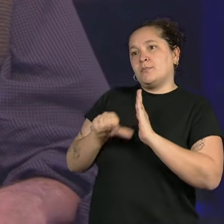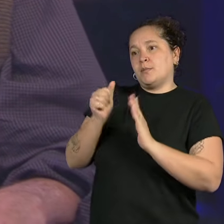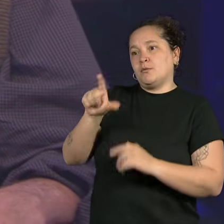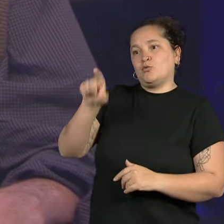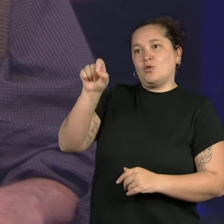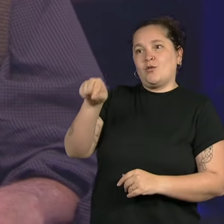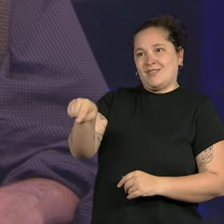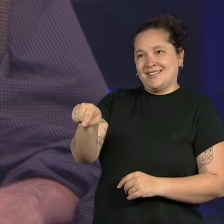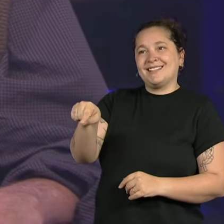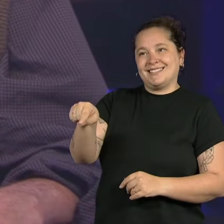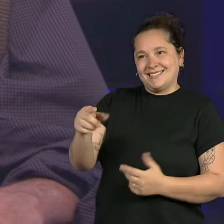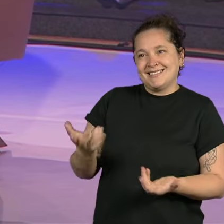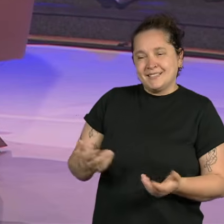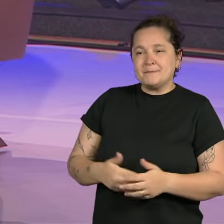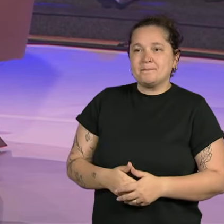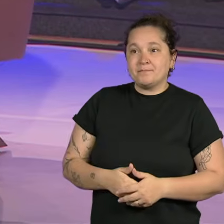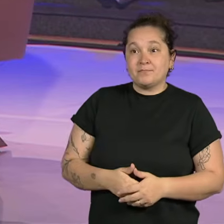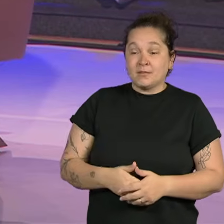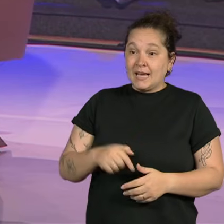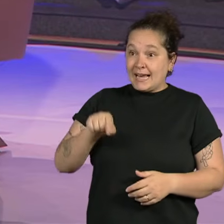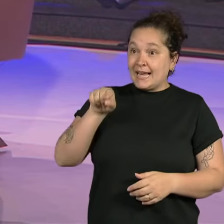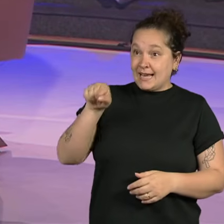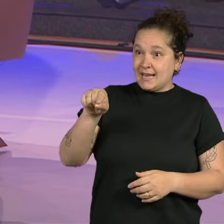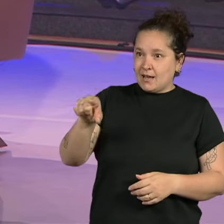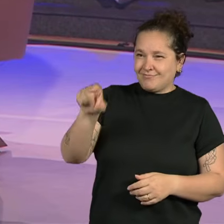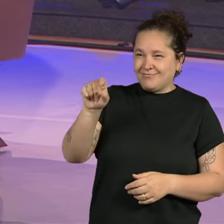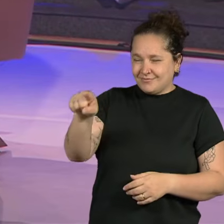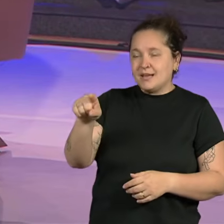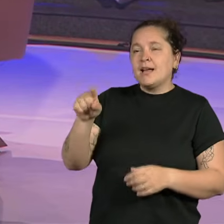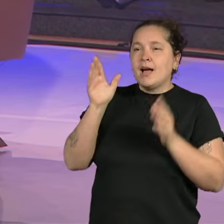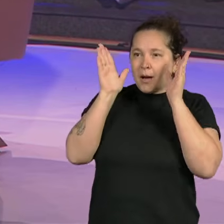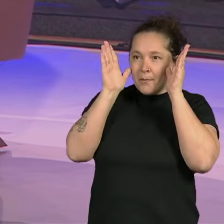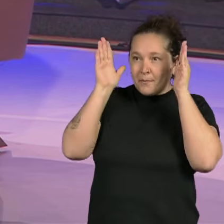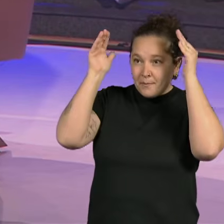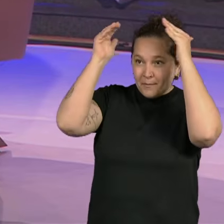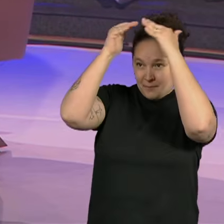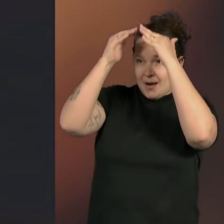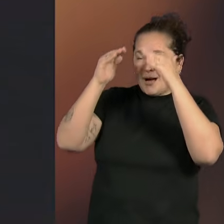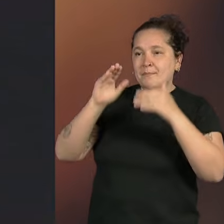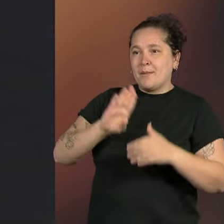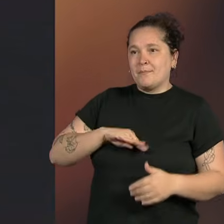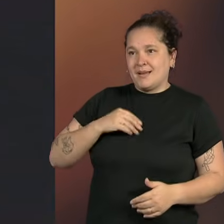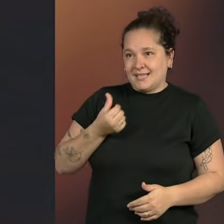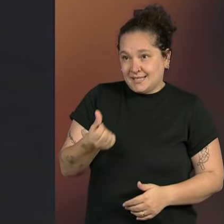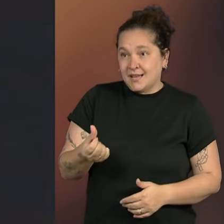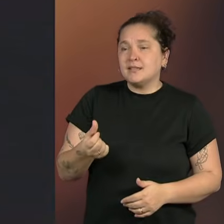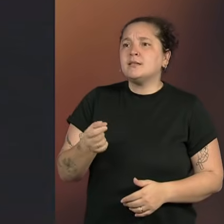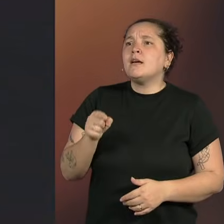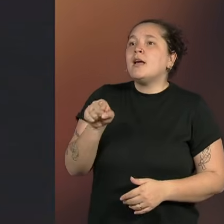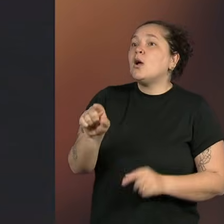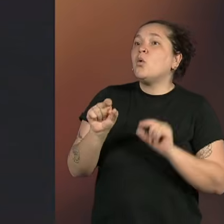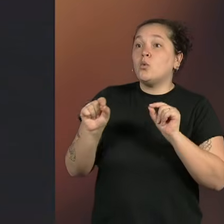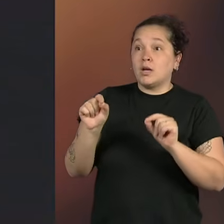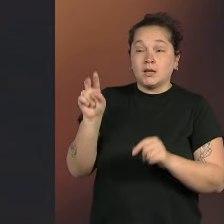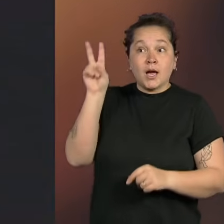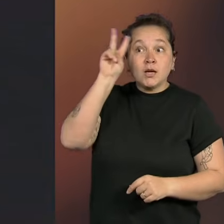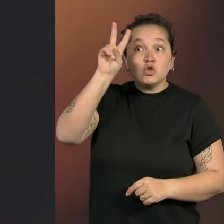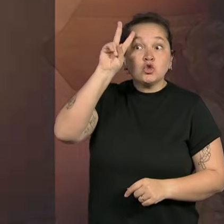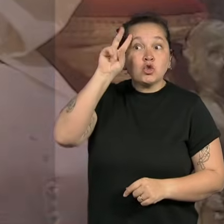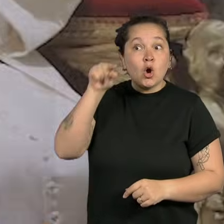Ratzinger. Pro Ratzinger, né? E que o Ratzinger, assim, é interessante isso, né, Celso? Porque ele historicamente, ele é considerado